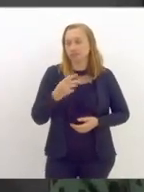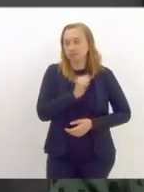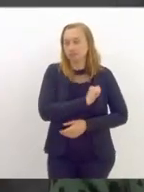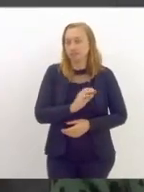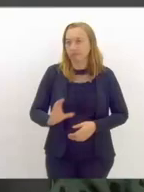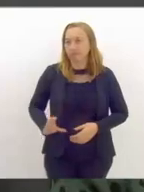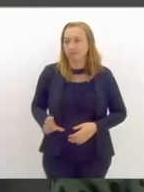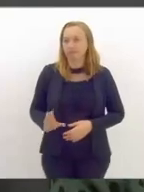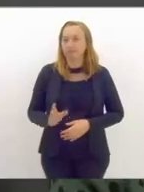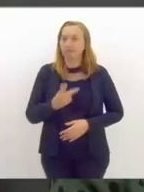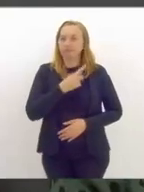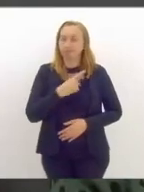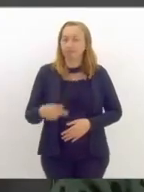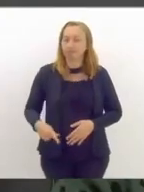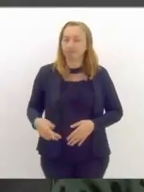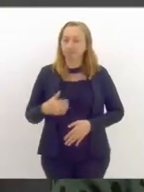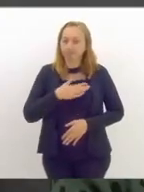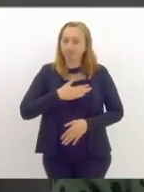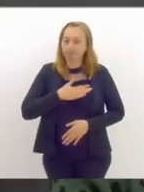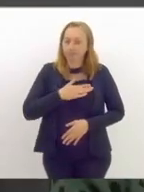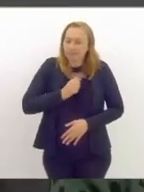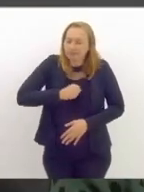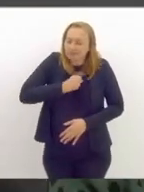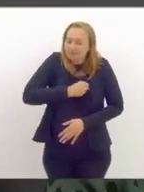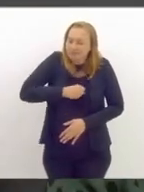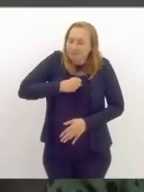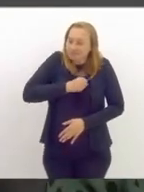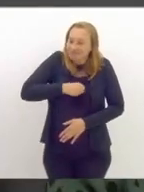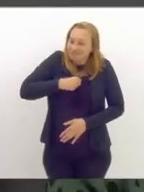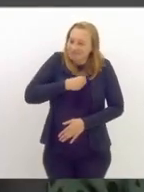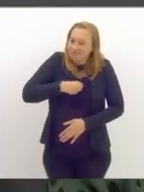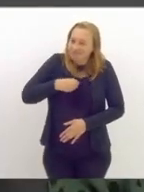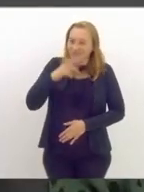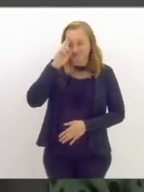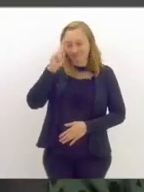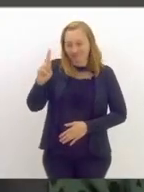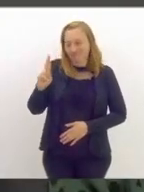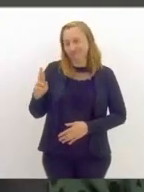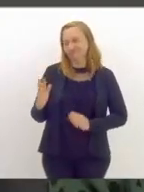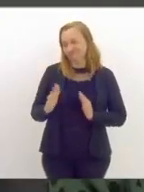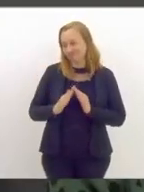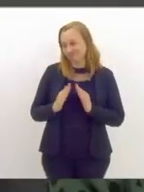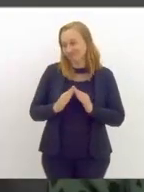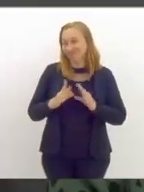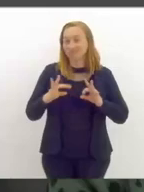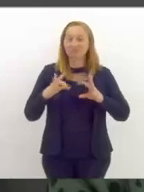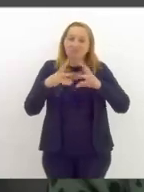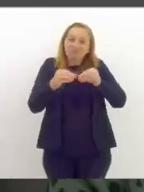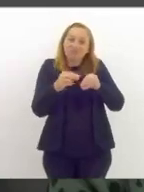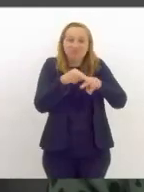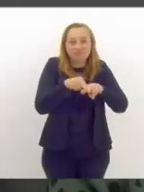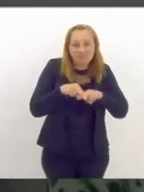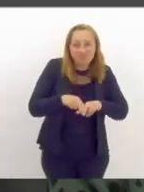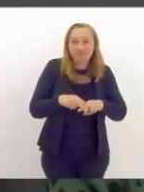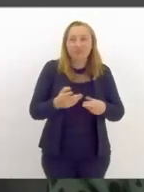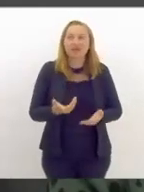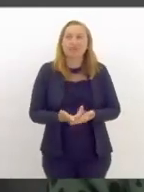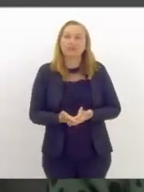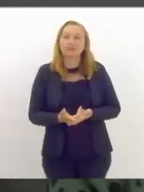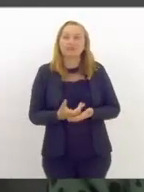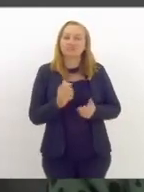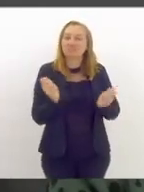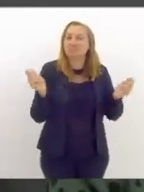para Vossa Excelência, André, que nós vamos sentir muita falta de Vossa Excelência nessa casa, por todos os motivos. Pela